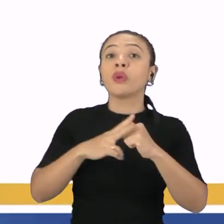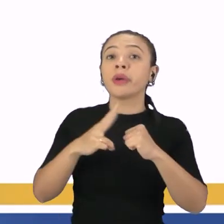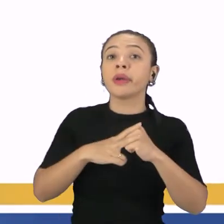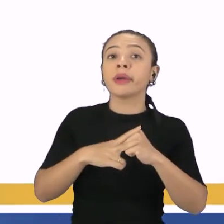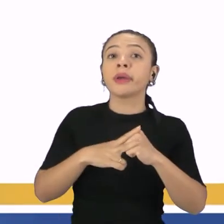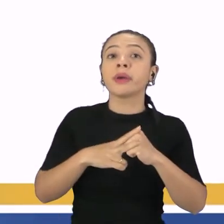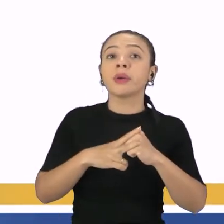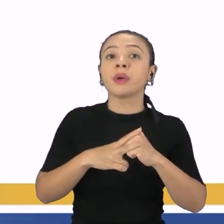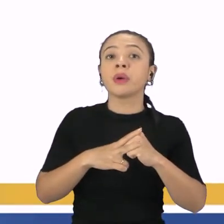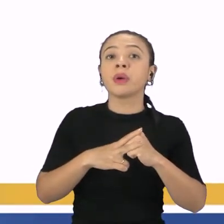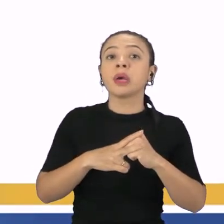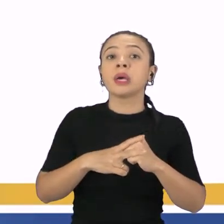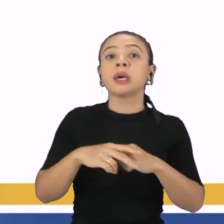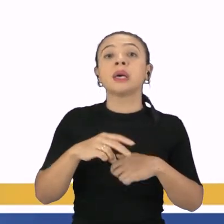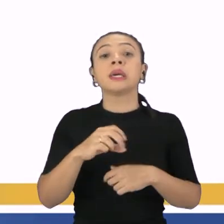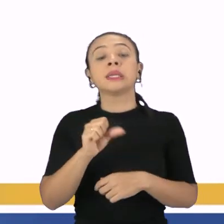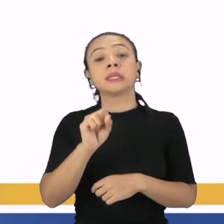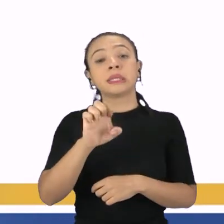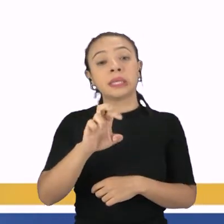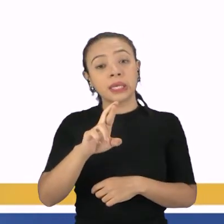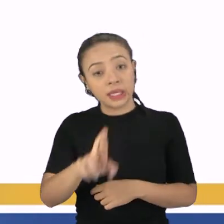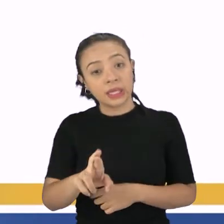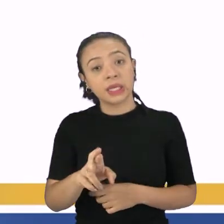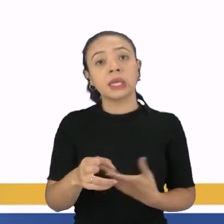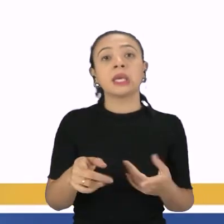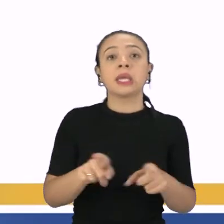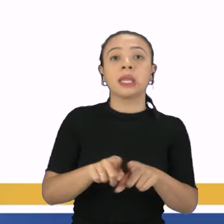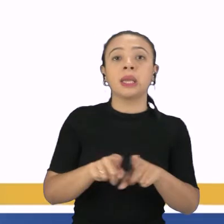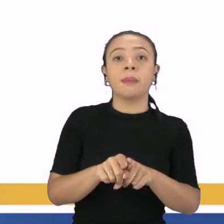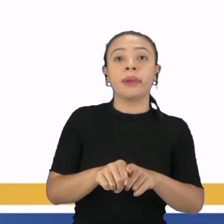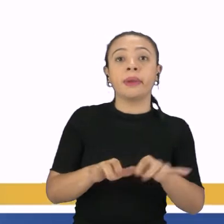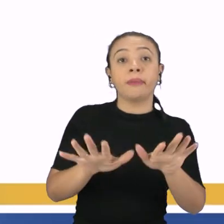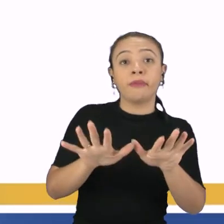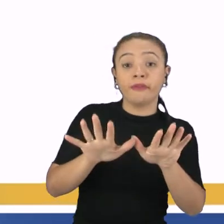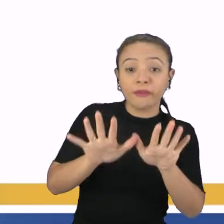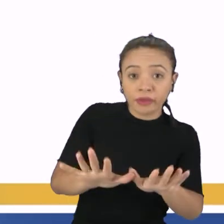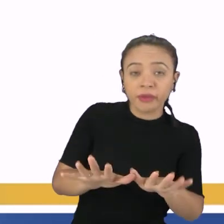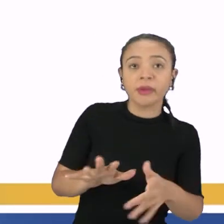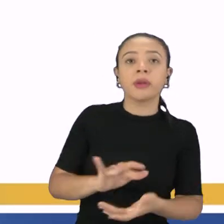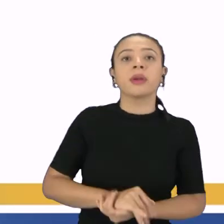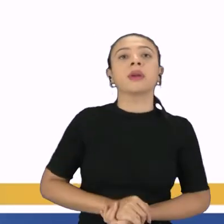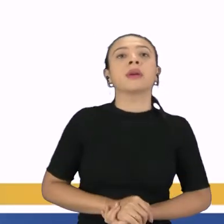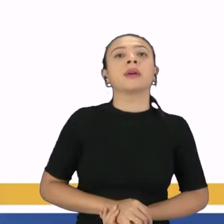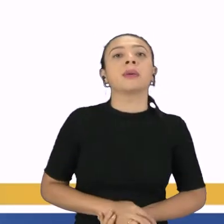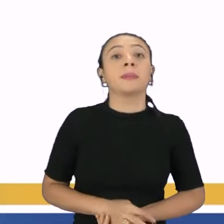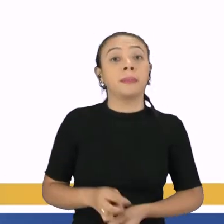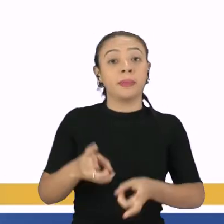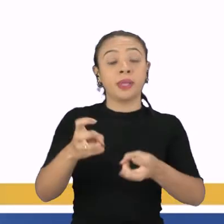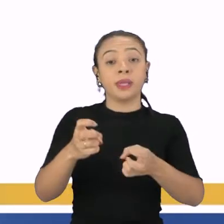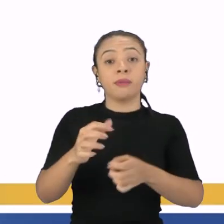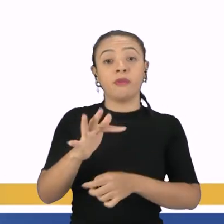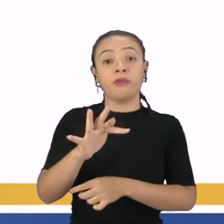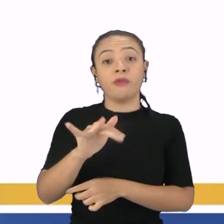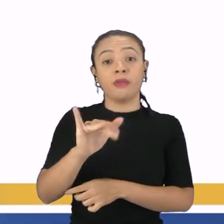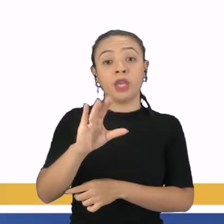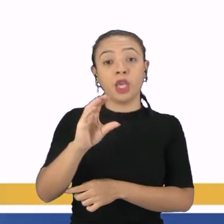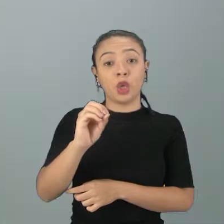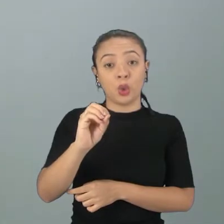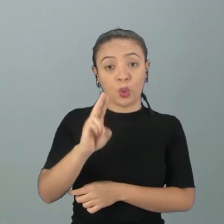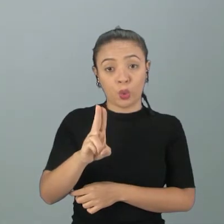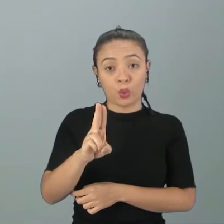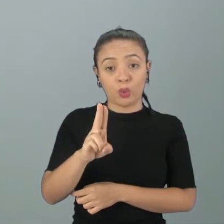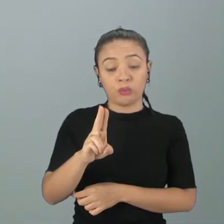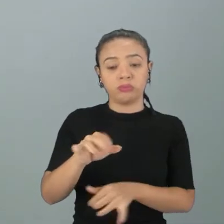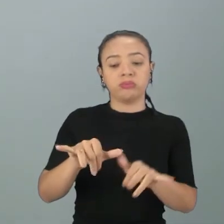estado, como ser, estar, permanecer e outros. Observe aqui o verbo ficou, do